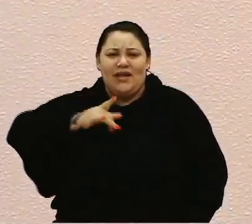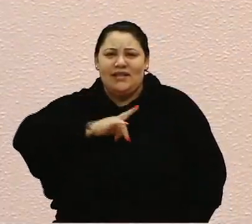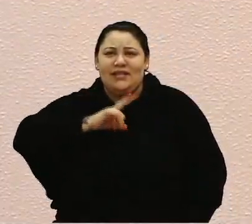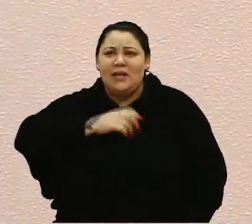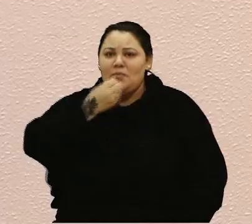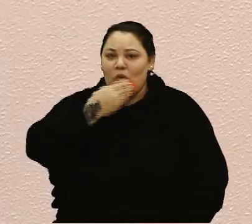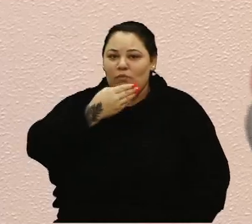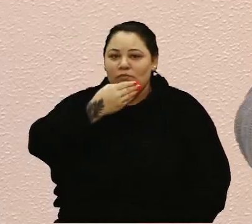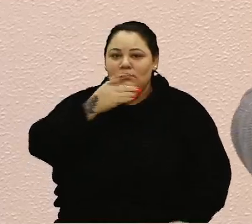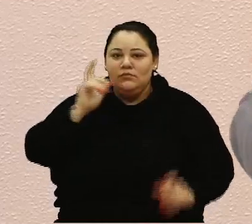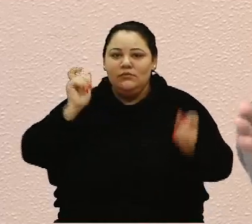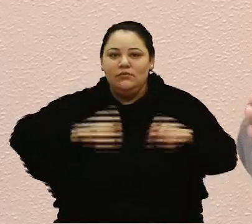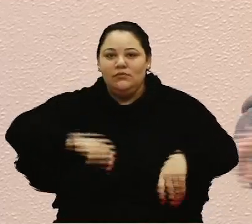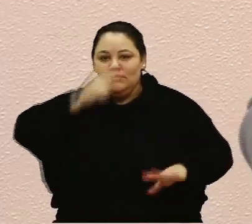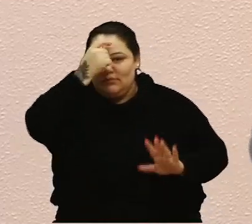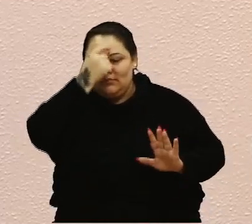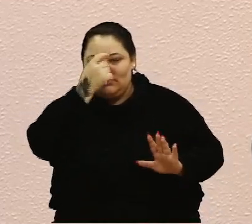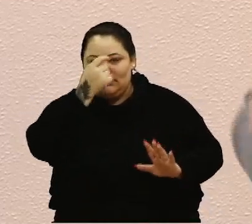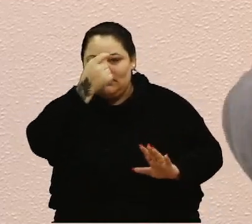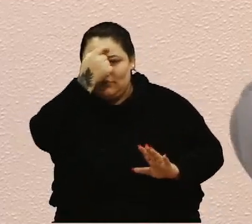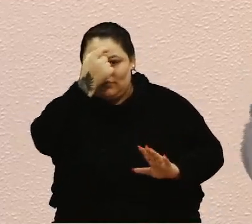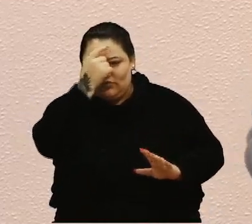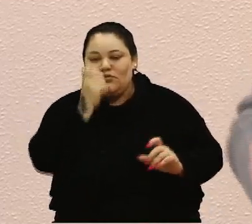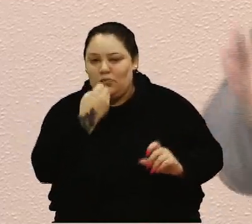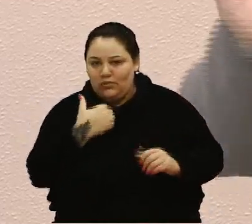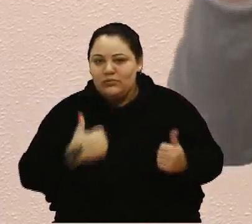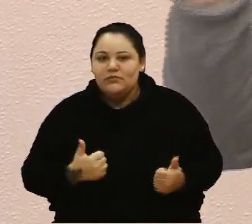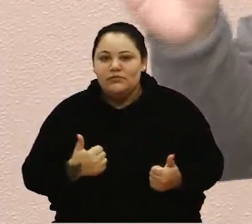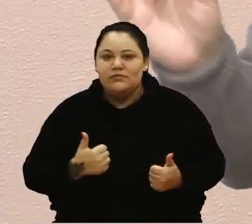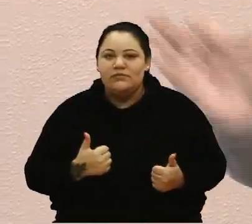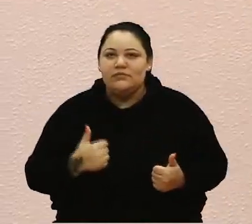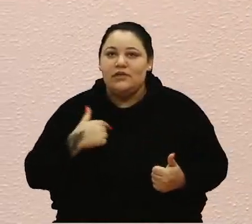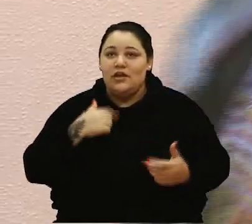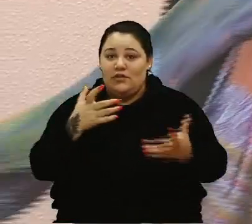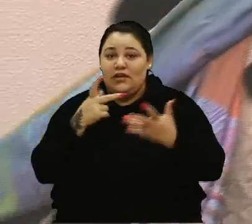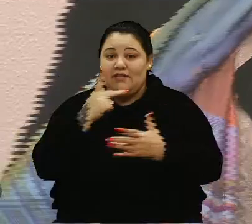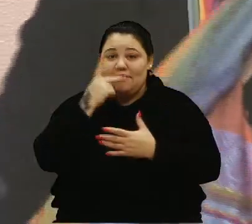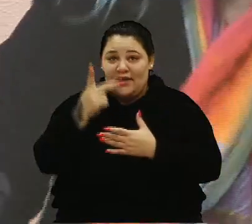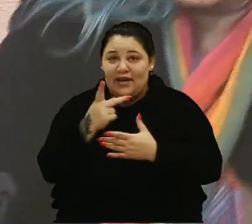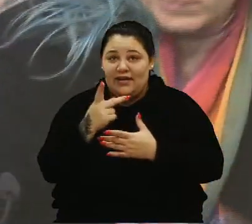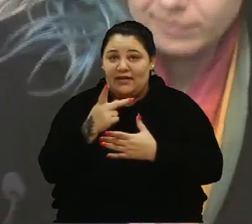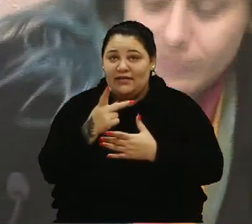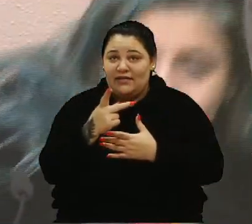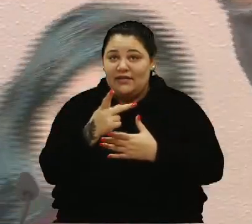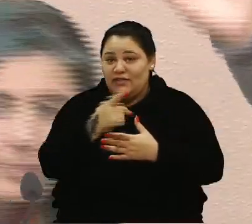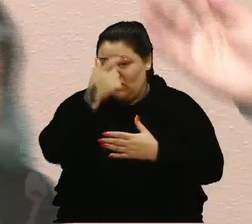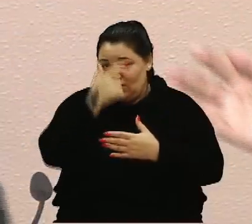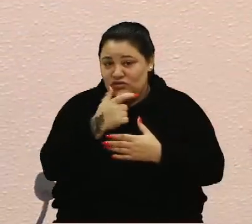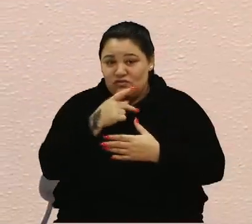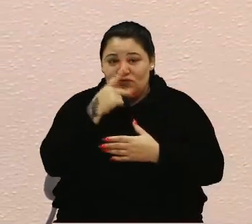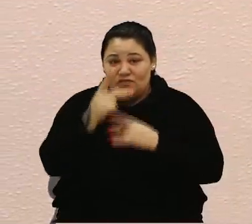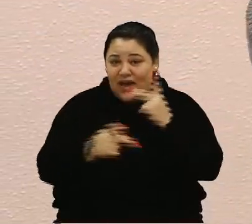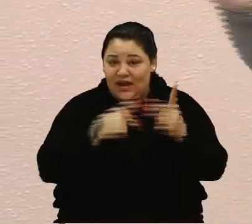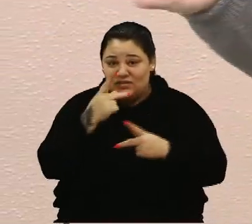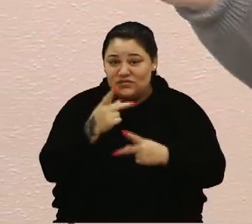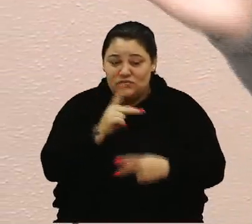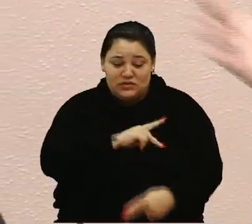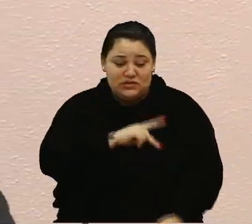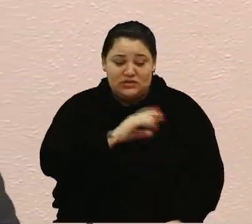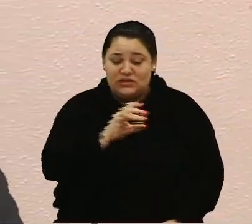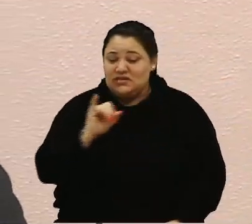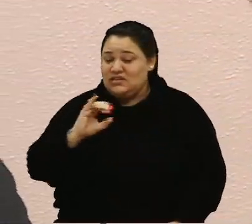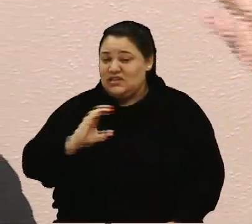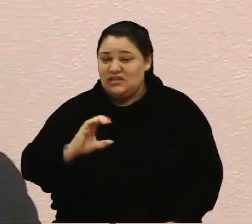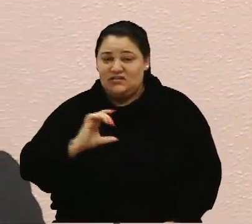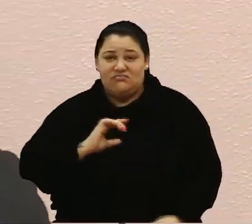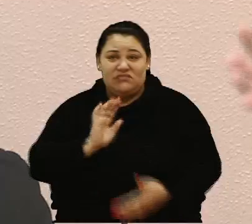cognitiva. O que eu quis dizer é que eu acho manifestações do presidente da SIC, e não tenho nada contra, nem a favor, minha